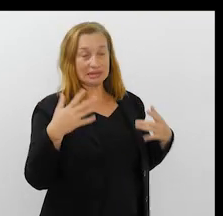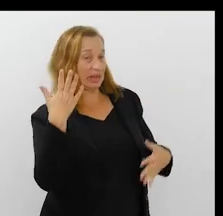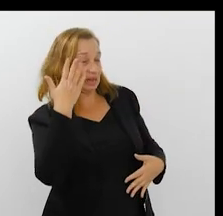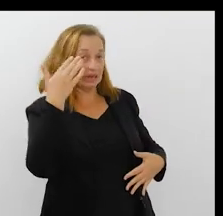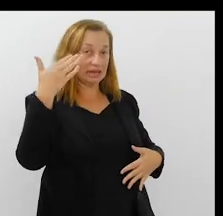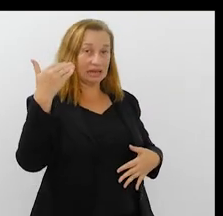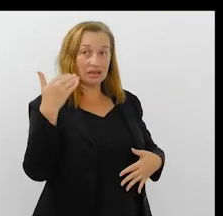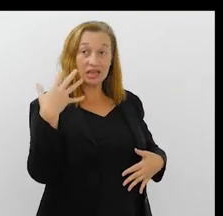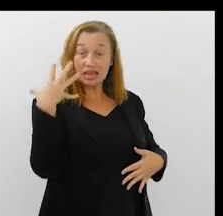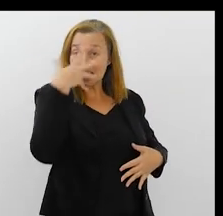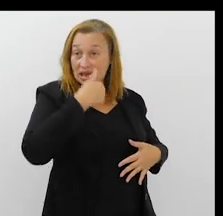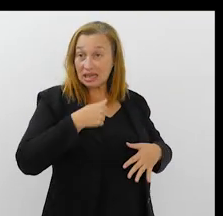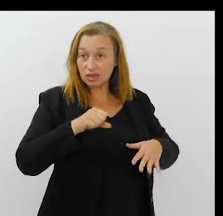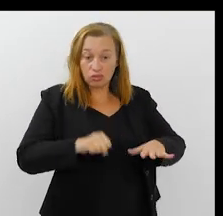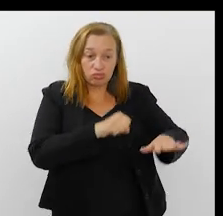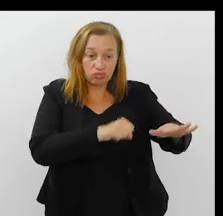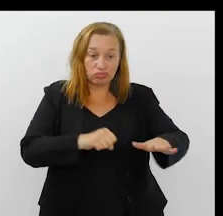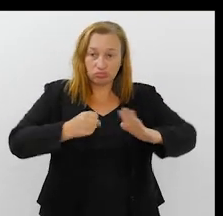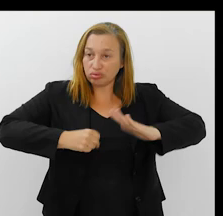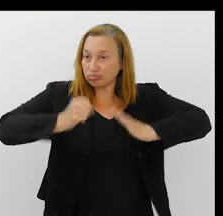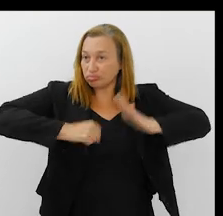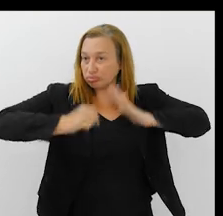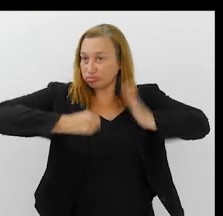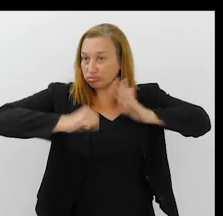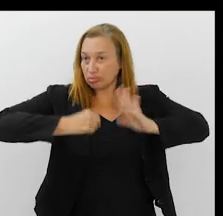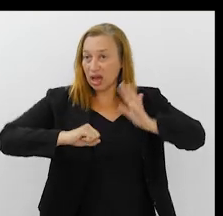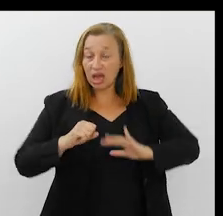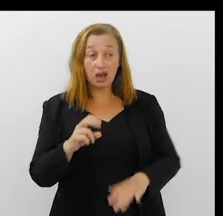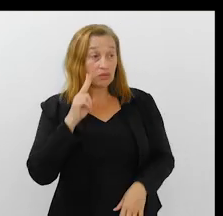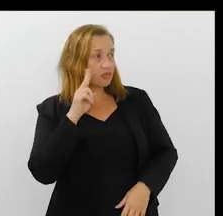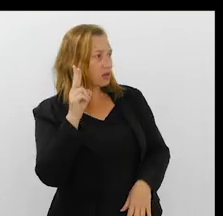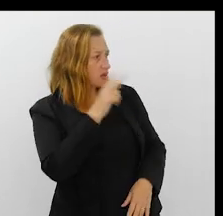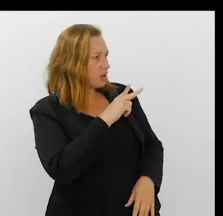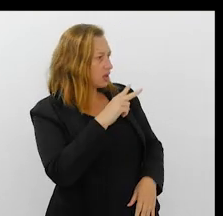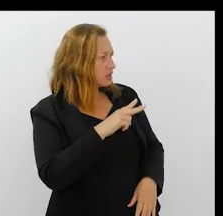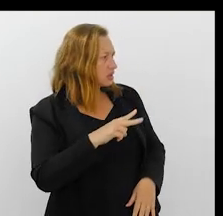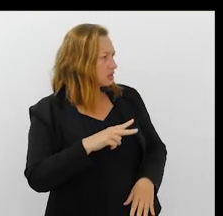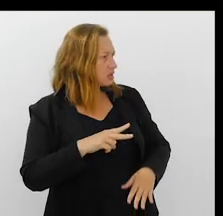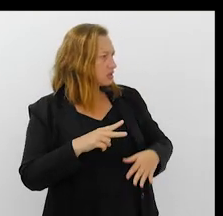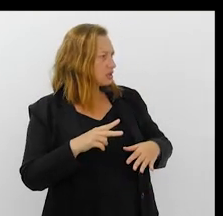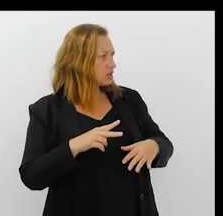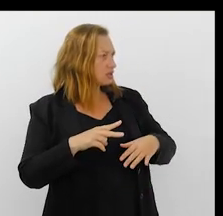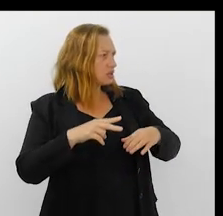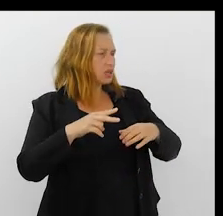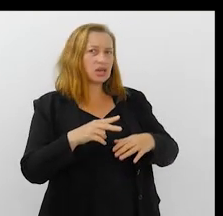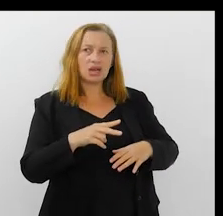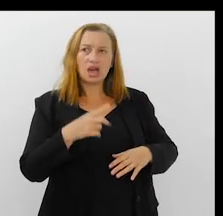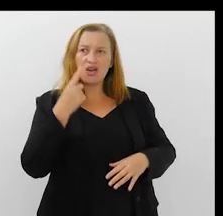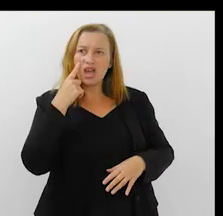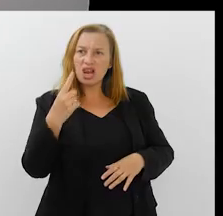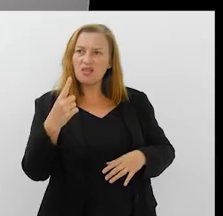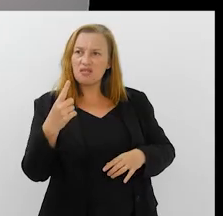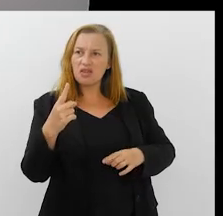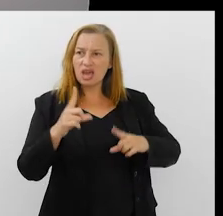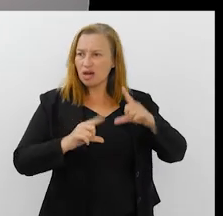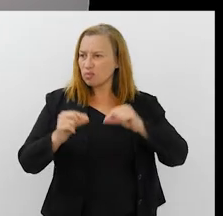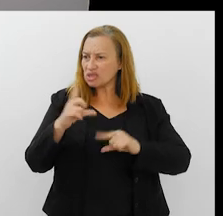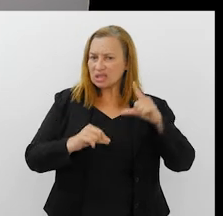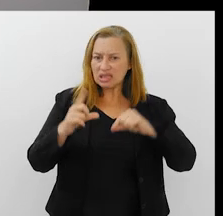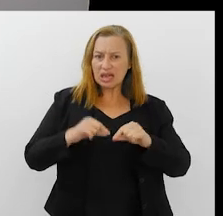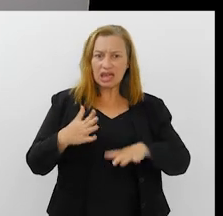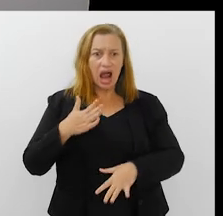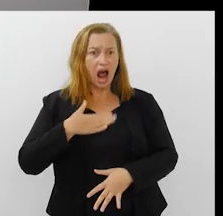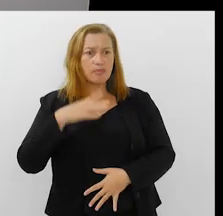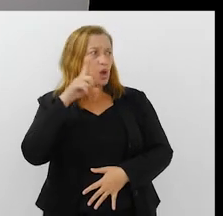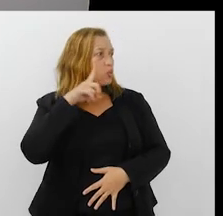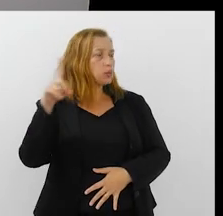estava lindo, coisa e tal. Aí daqui a pouco ele olha para o outro lado e acendem o abre-alas da mocidade. Aí o